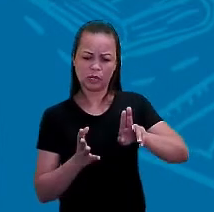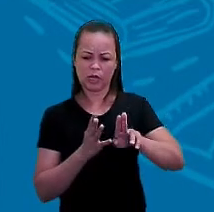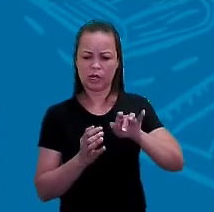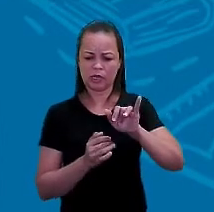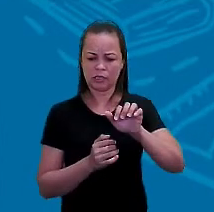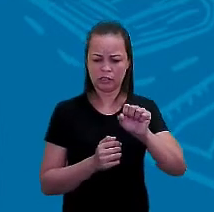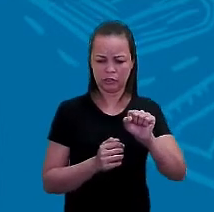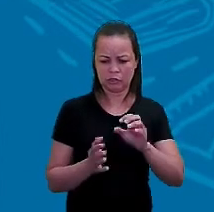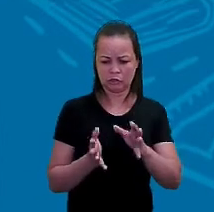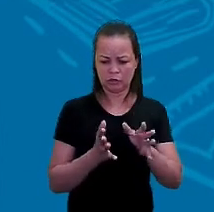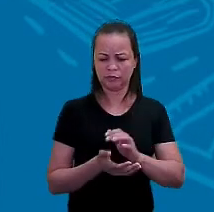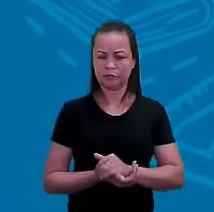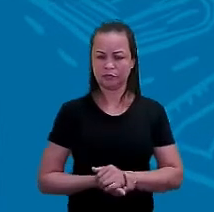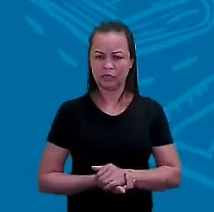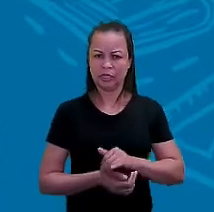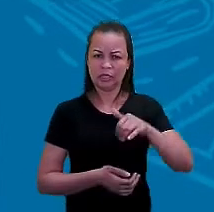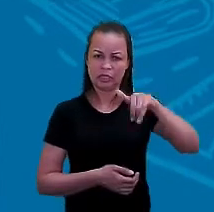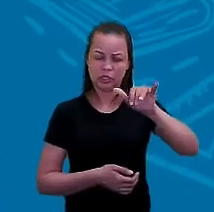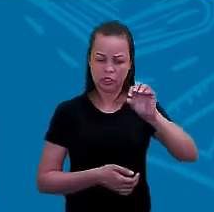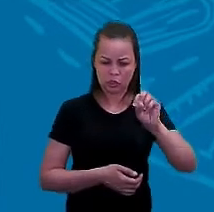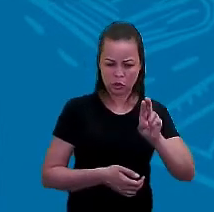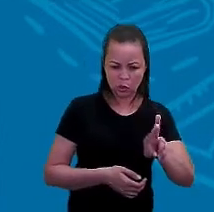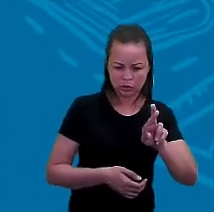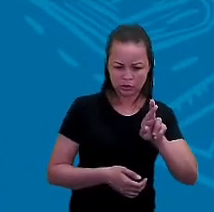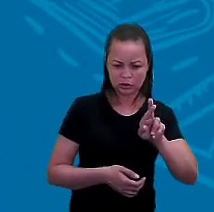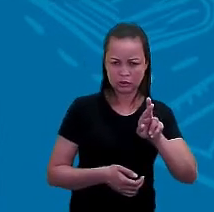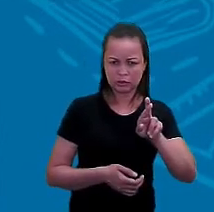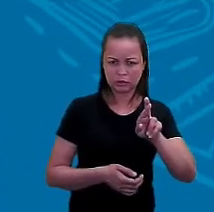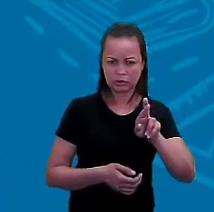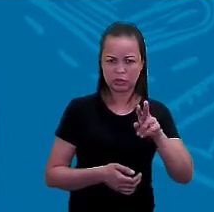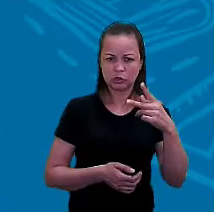here, suas irmãs estão aqui.